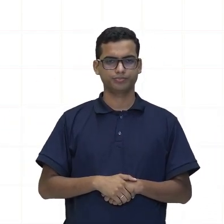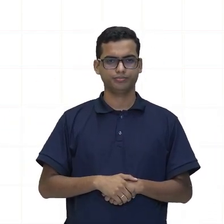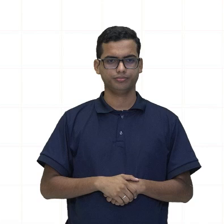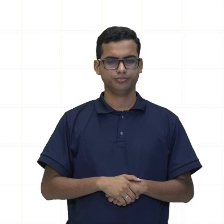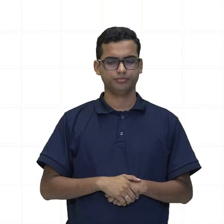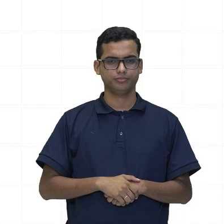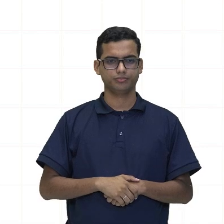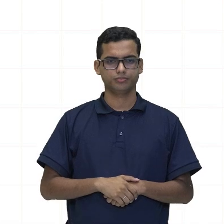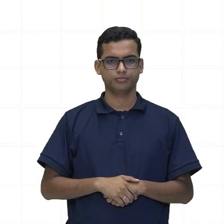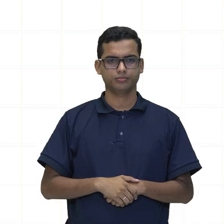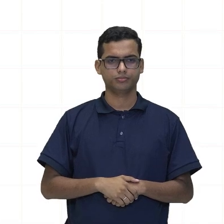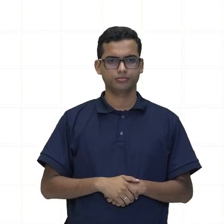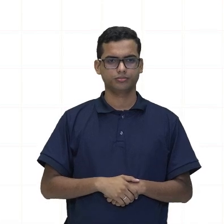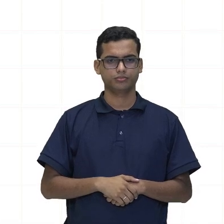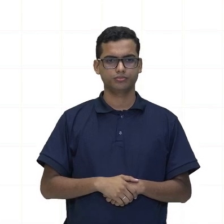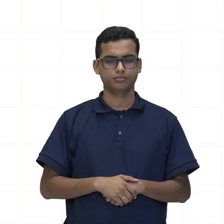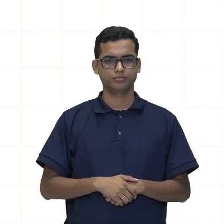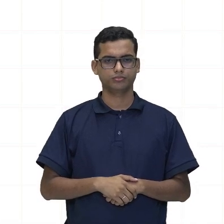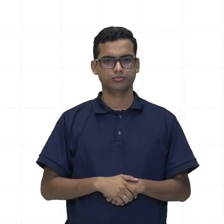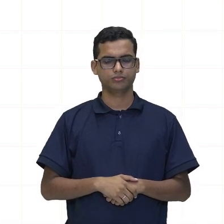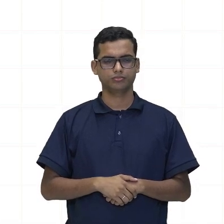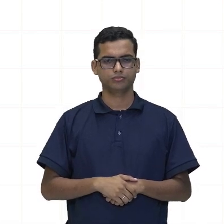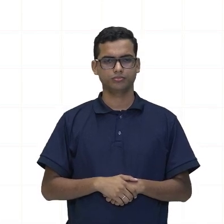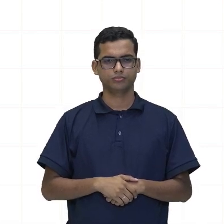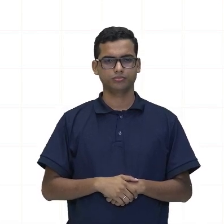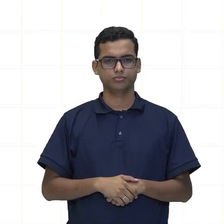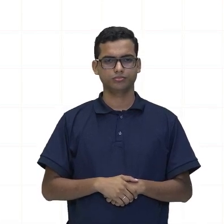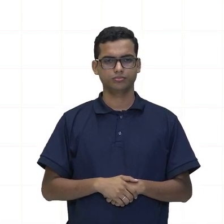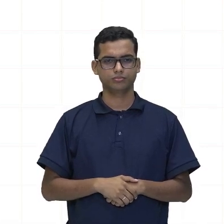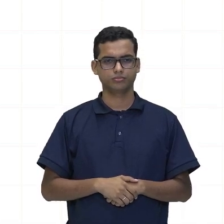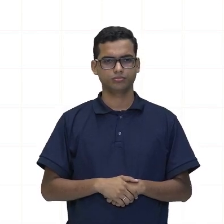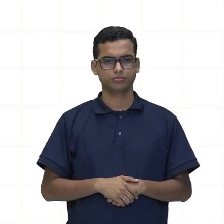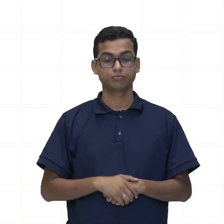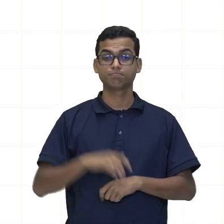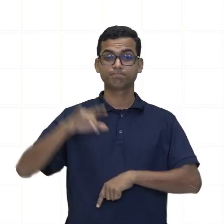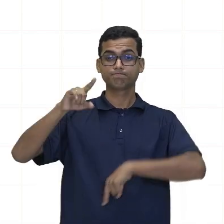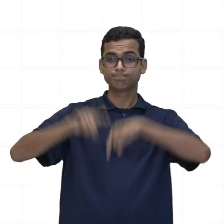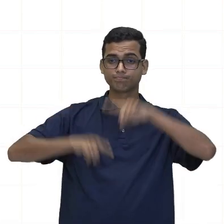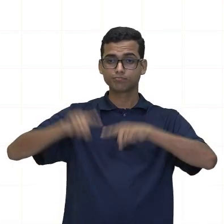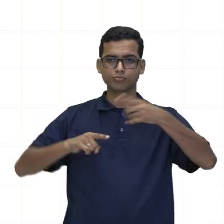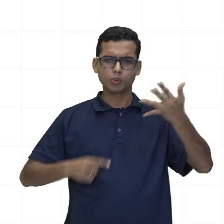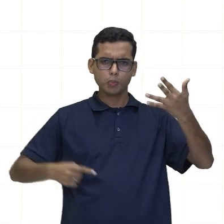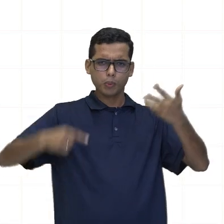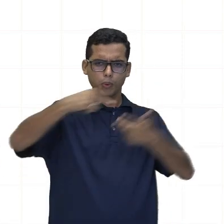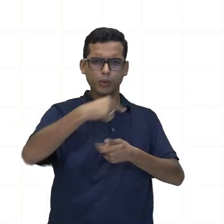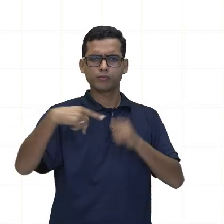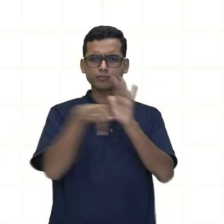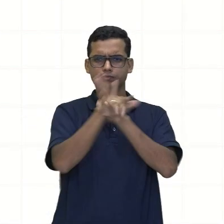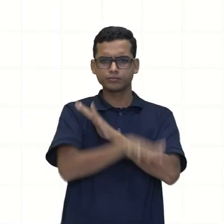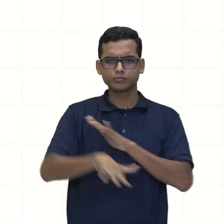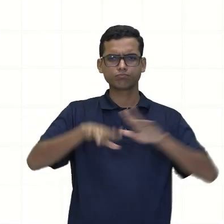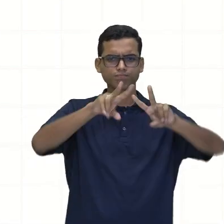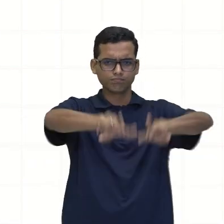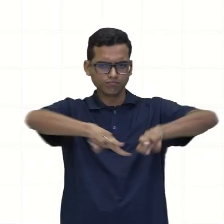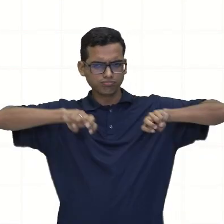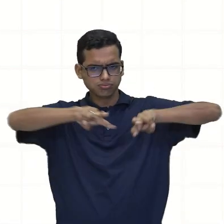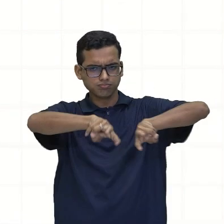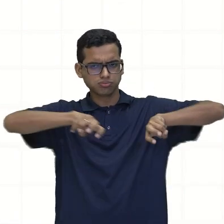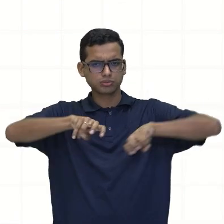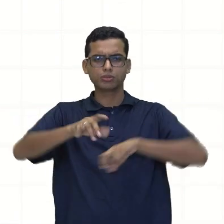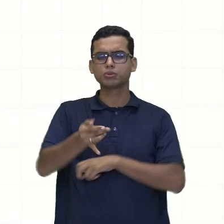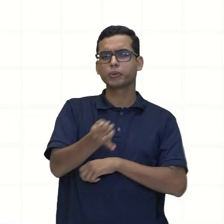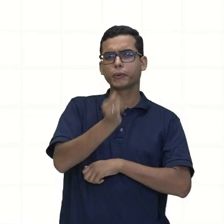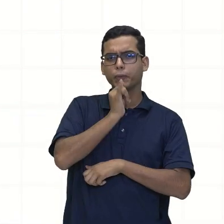vamos ver diferentes produtos do extrativismo. E aí a gente verifica, por exemplo,